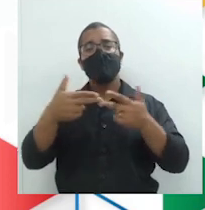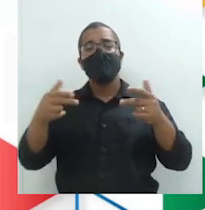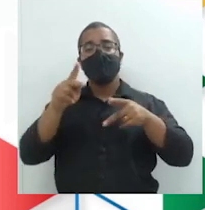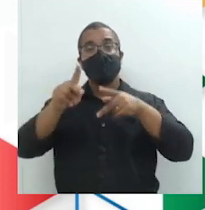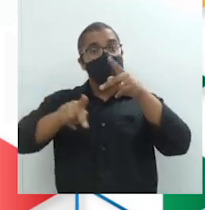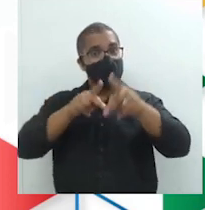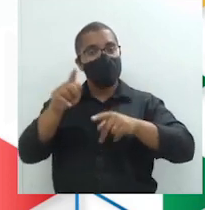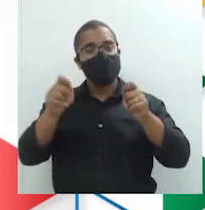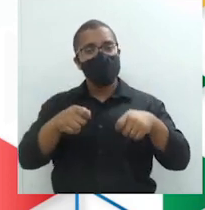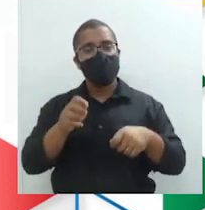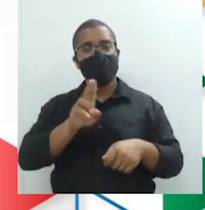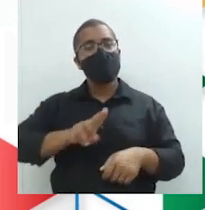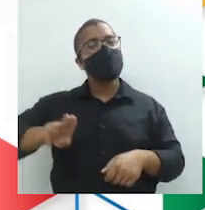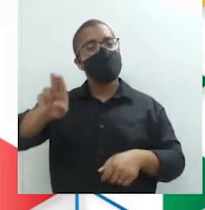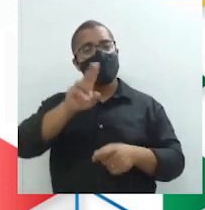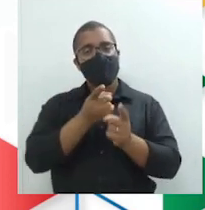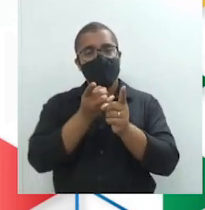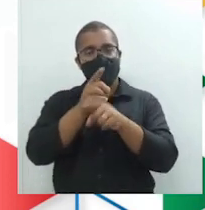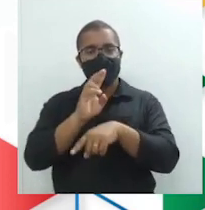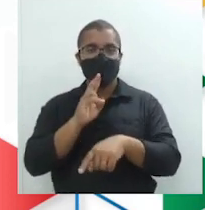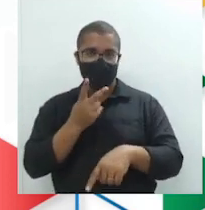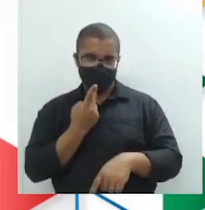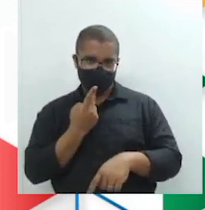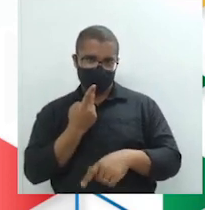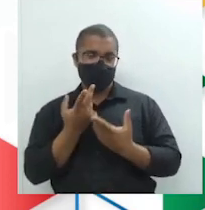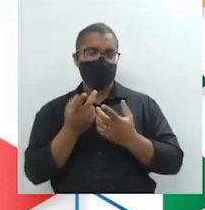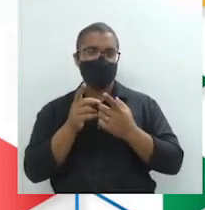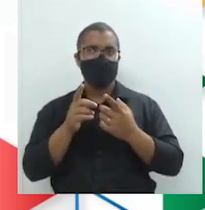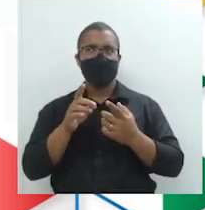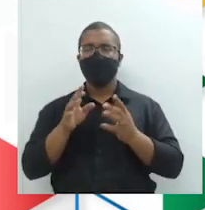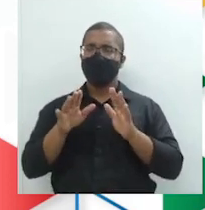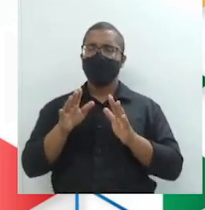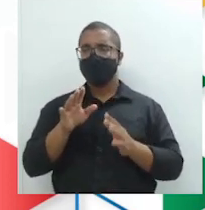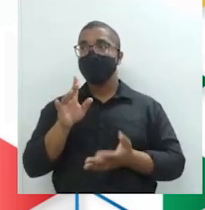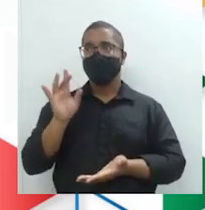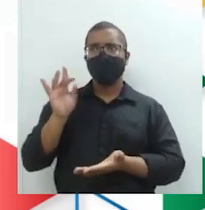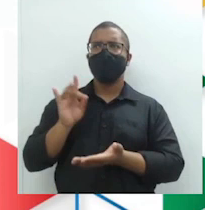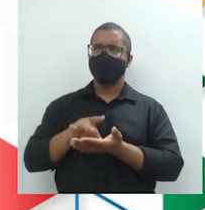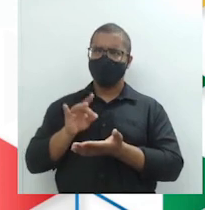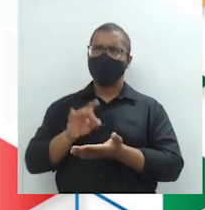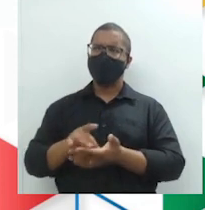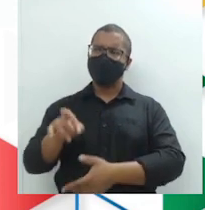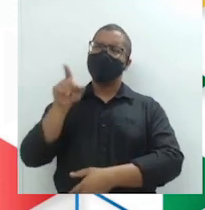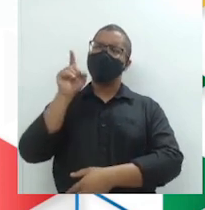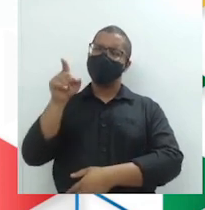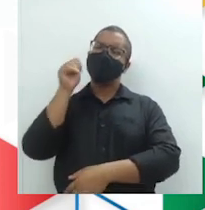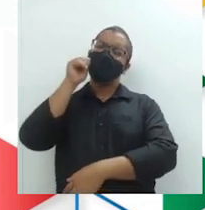nós utilizarmos a ironia. Por exemplo, é verdade, essa menina